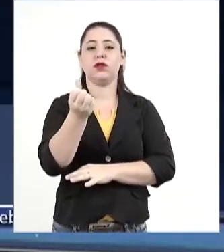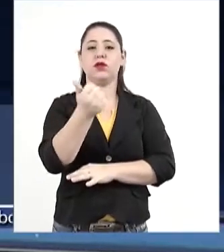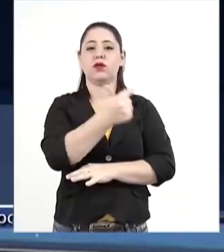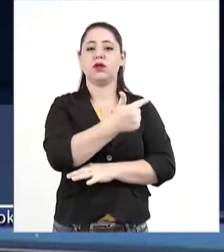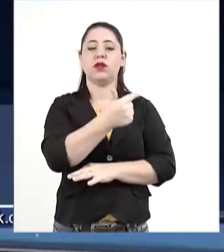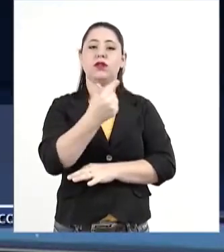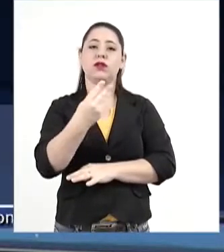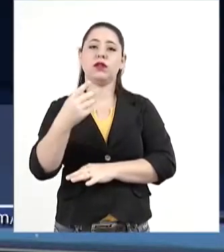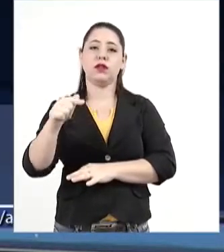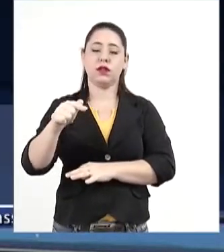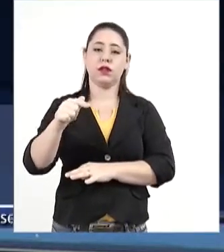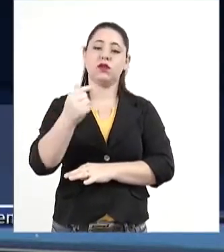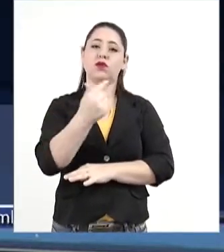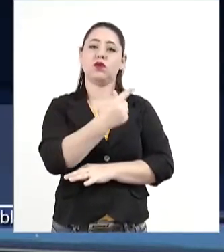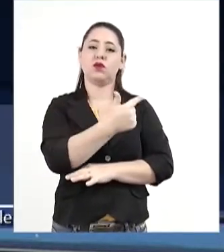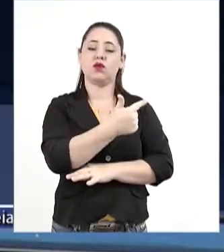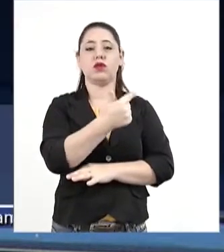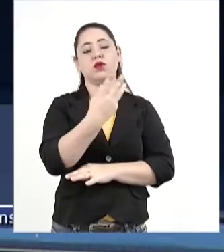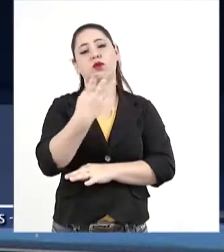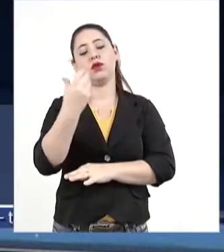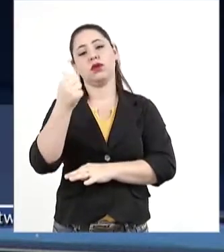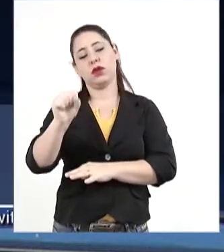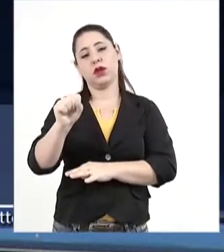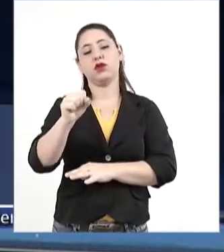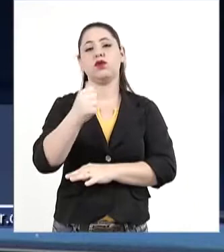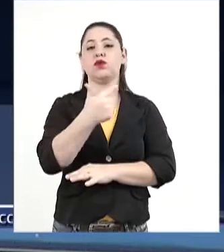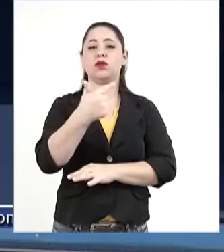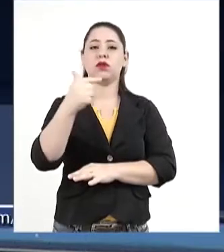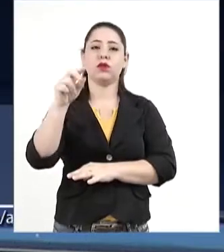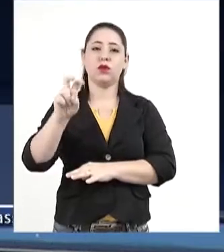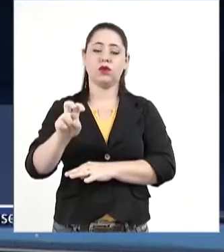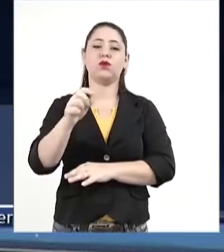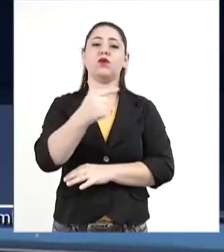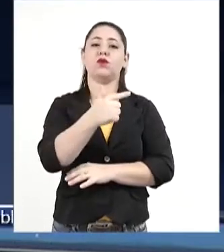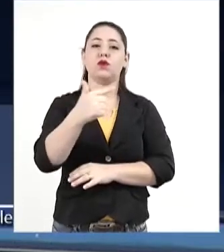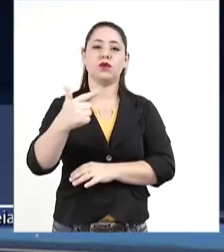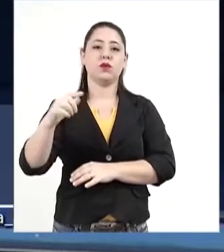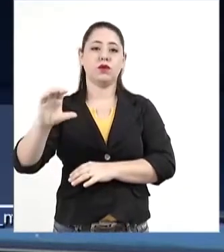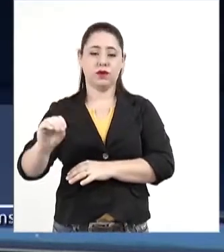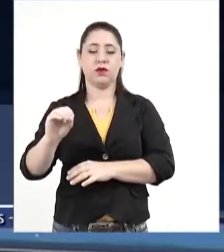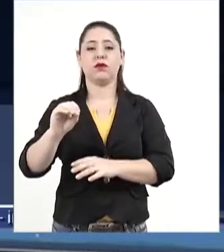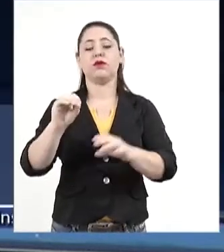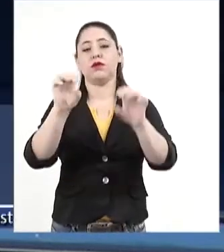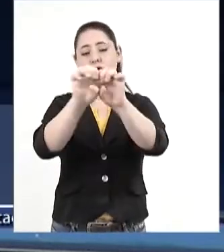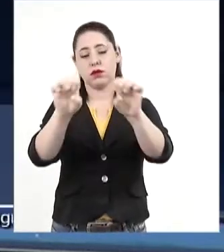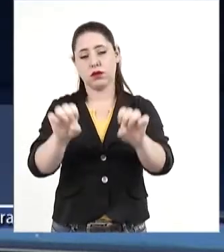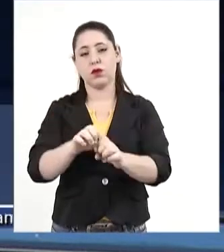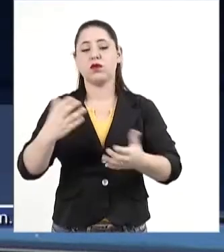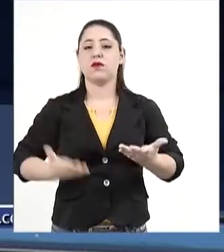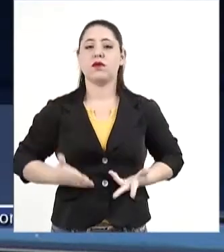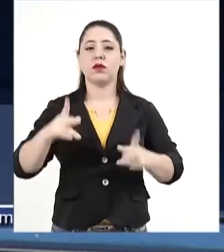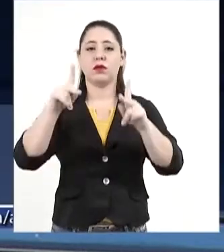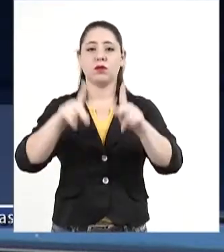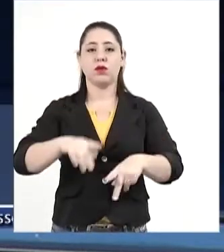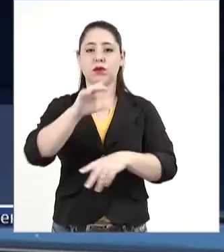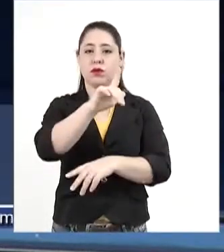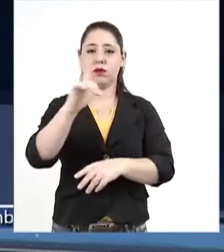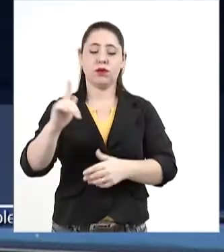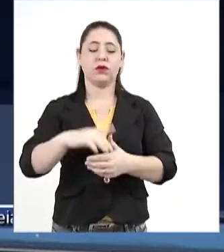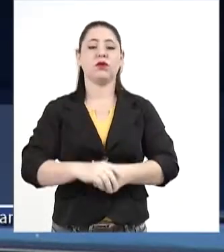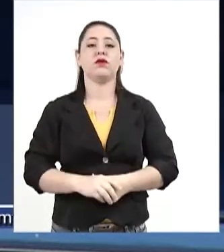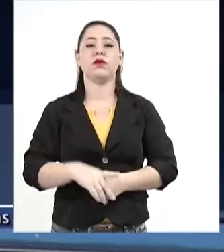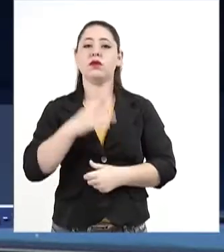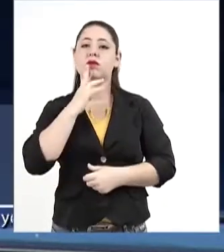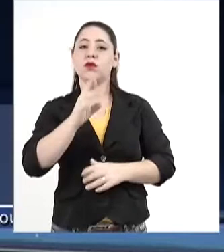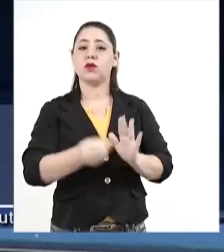233, 247, 248, 250, 251, 2020, Secretaria de Infraestrutura do Serviço Público de Campo Grande,